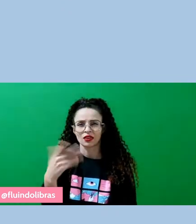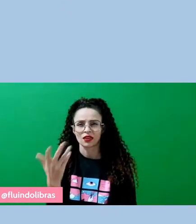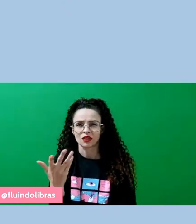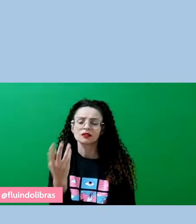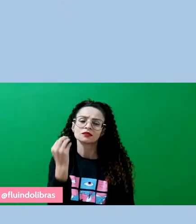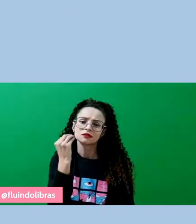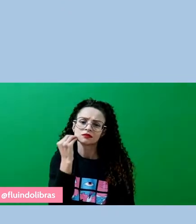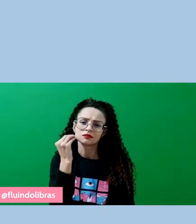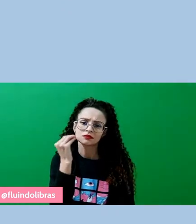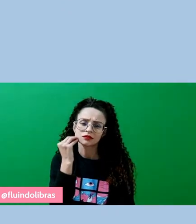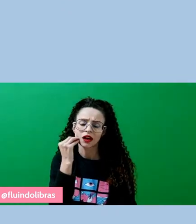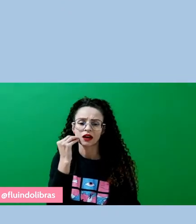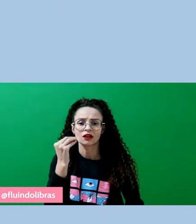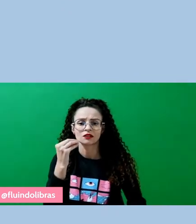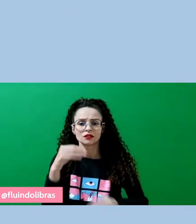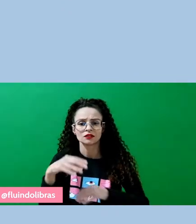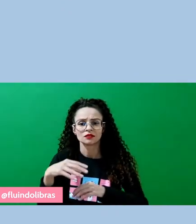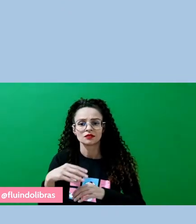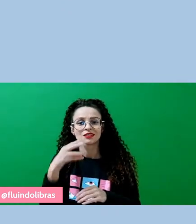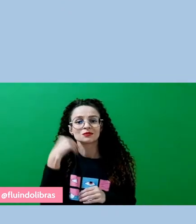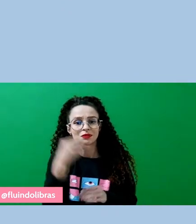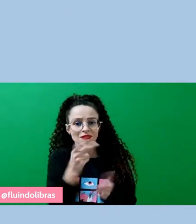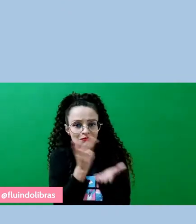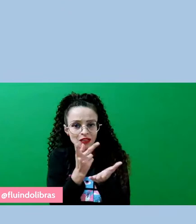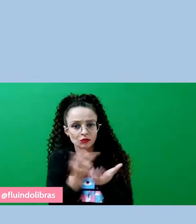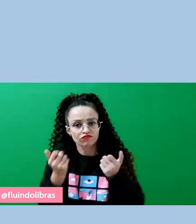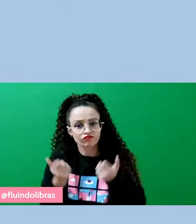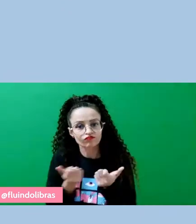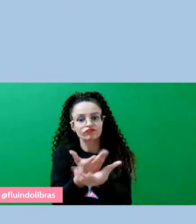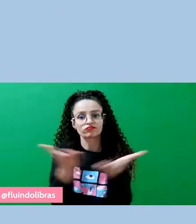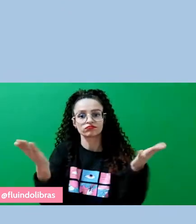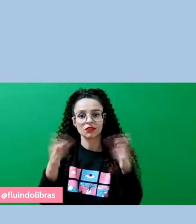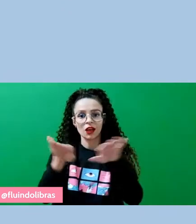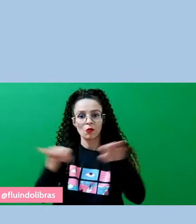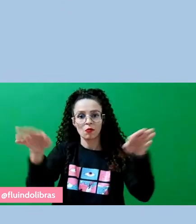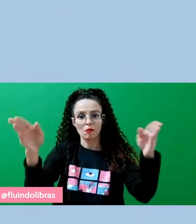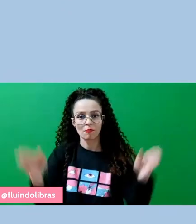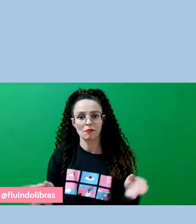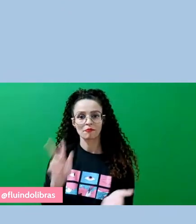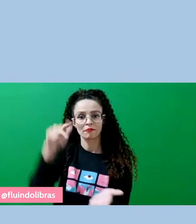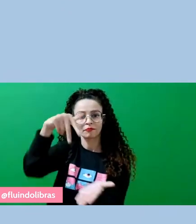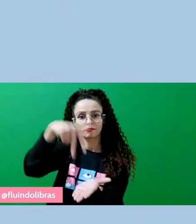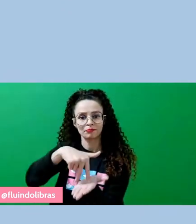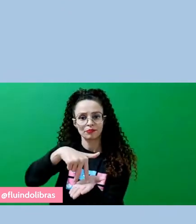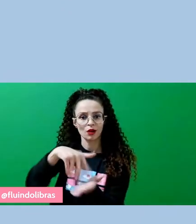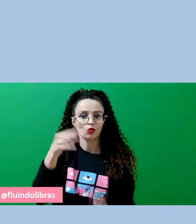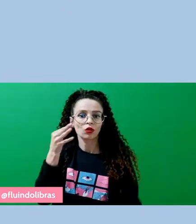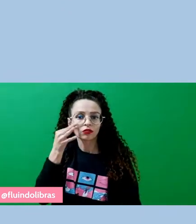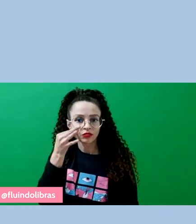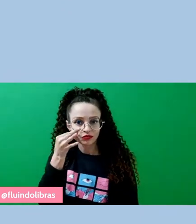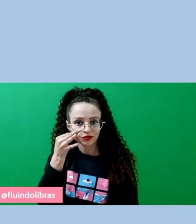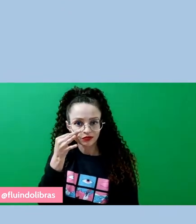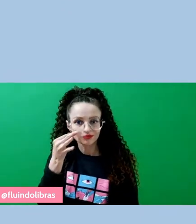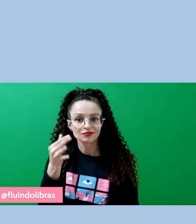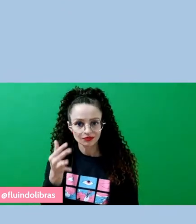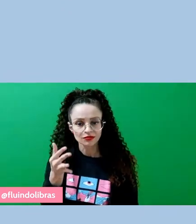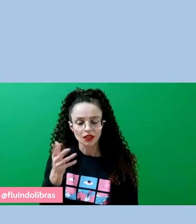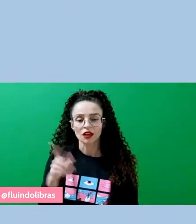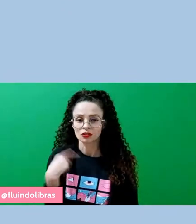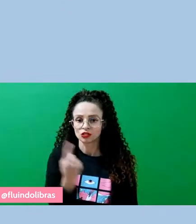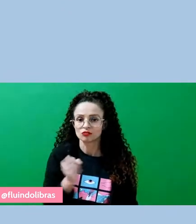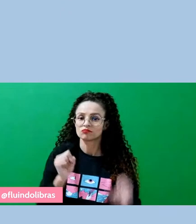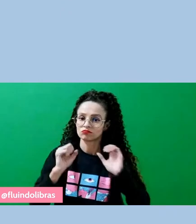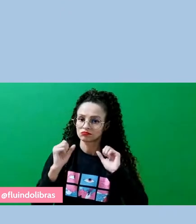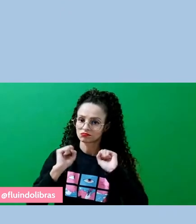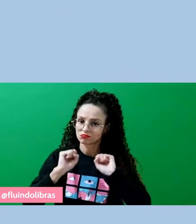Mas levar essa experiência para o palco de volta, devolvê-la ao palco, devolvê-la a experiência ao vivo, né? De que a gente possa fazer isso